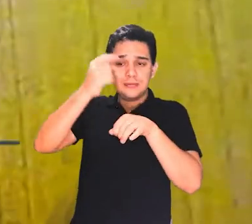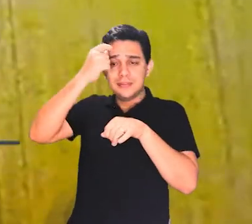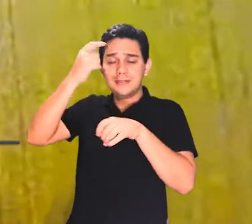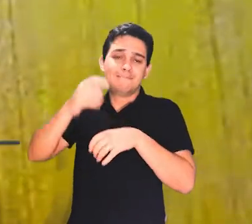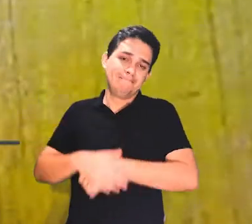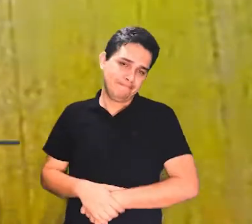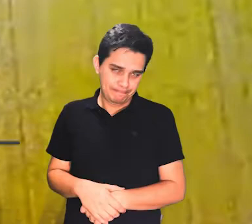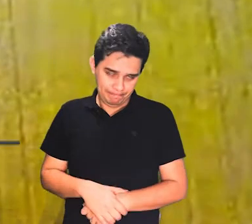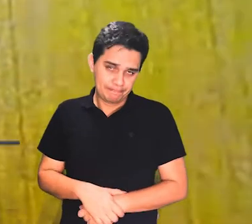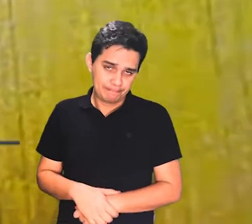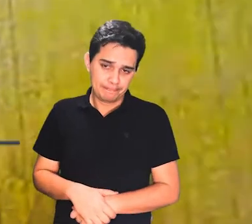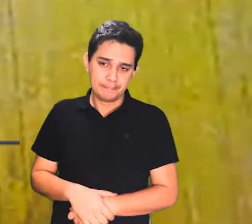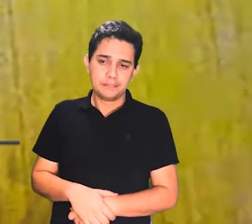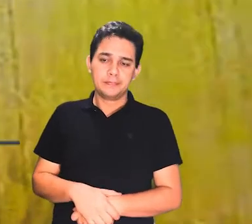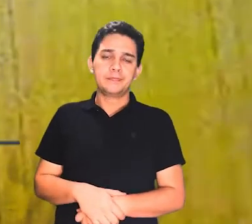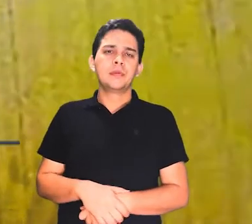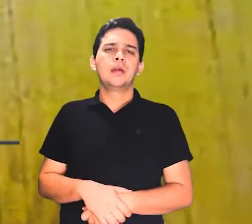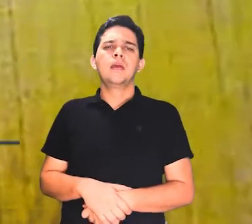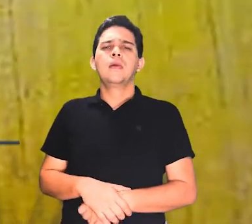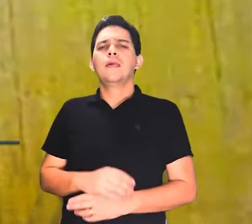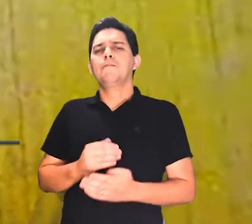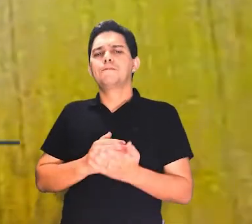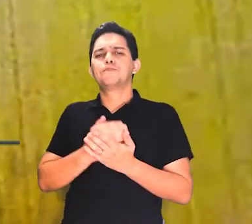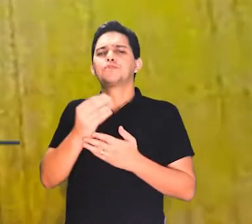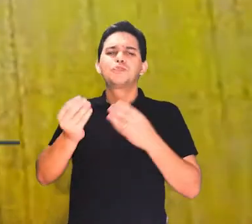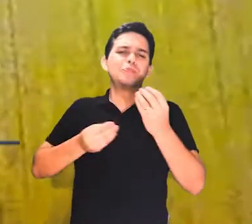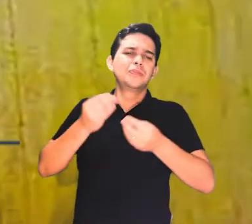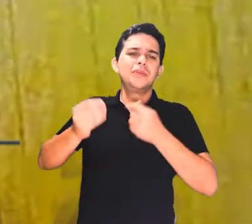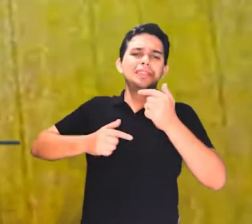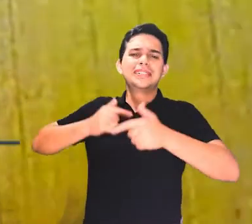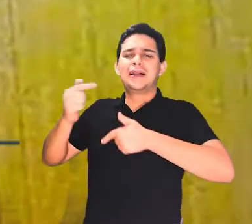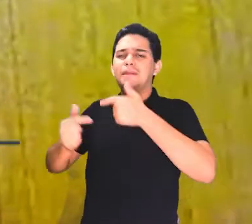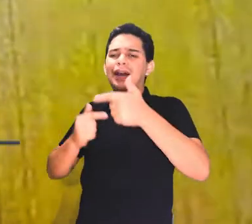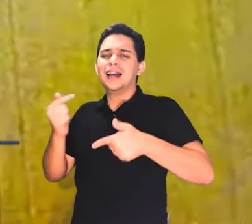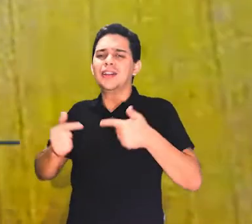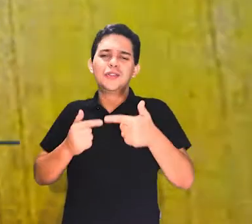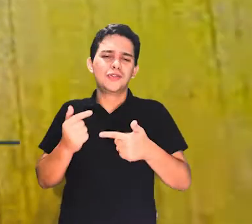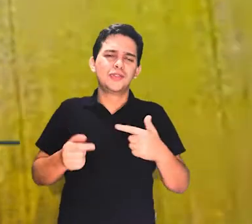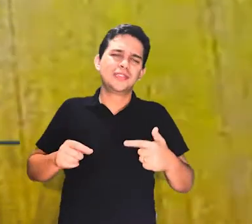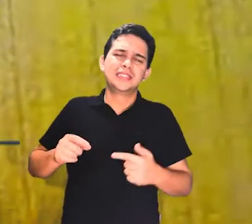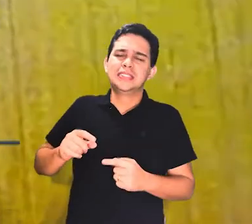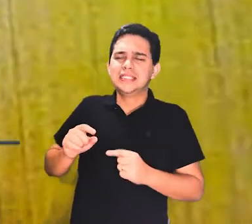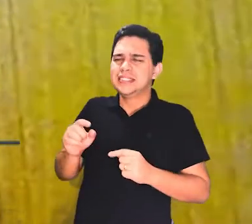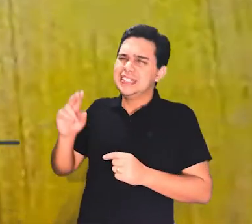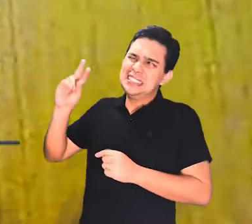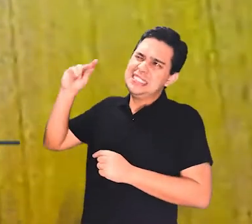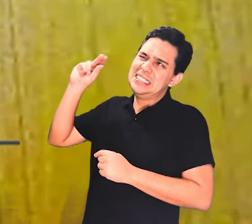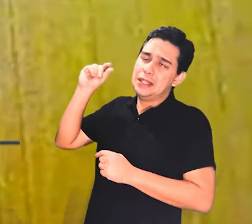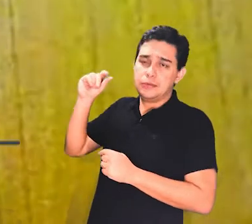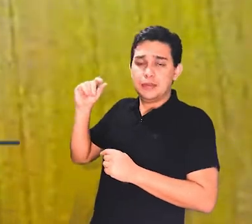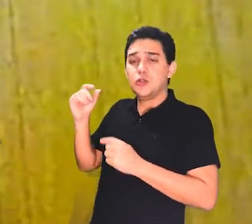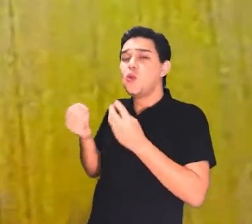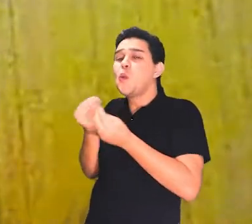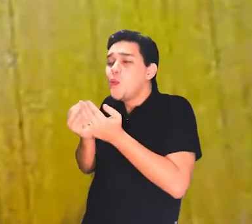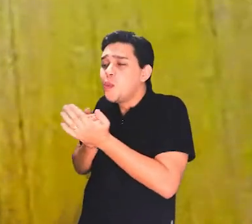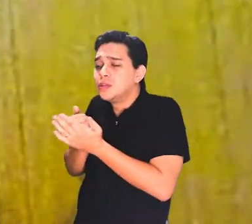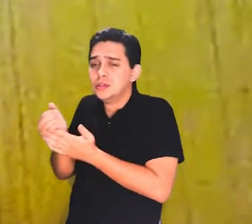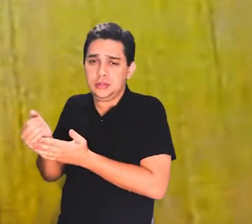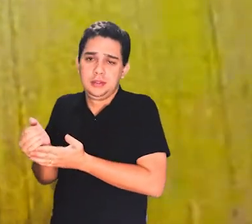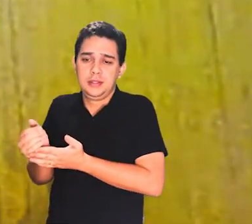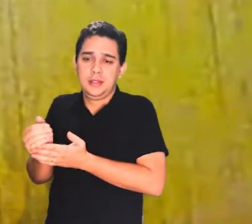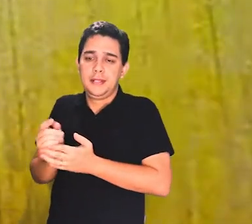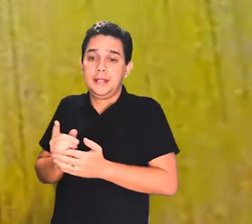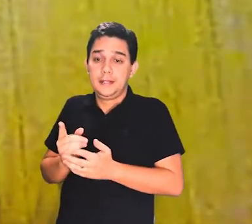essas ações? Esse trabalho já é realizado há algum tempo, né? Como é que ele começou? Ele começou através